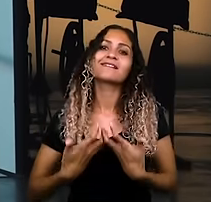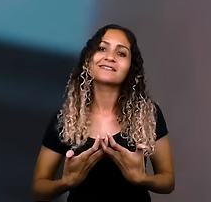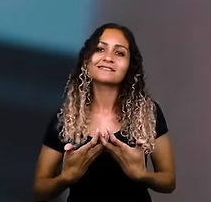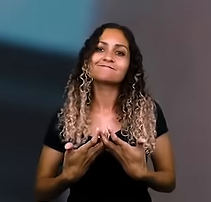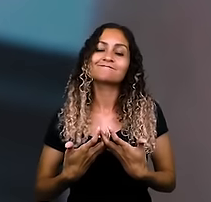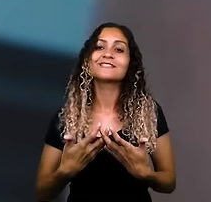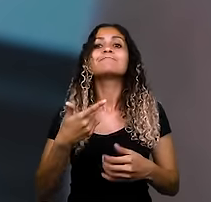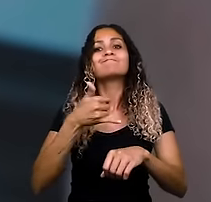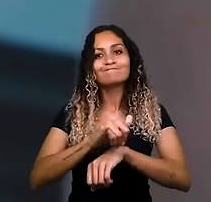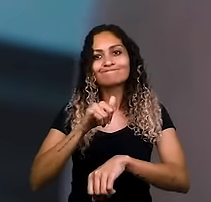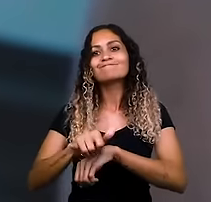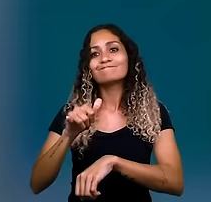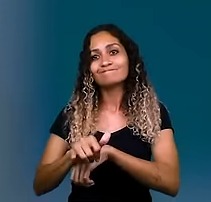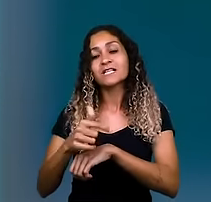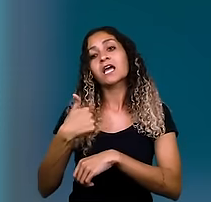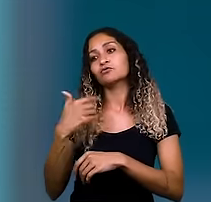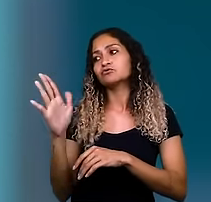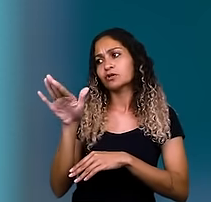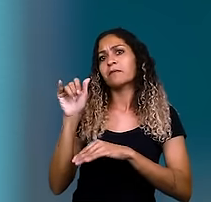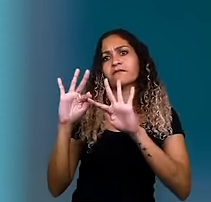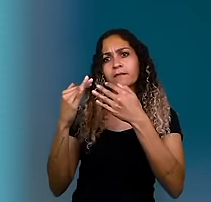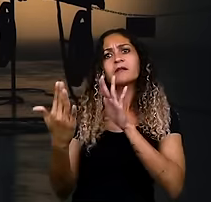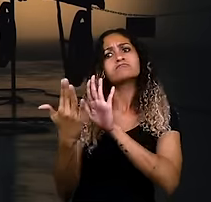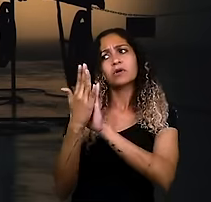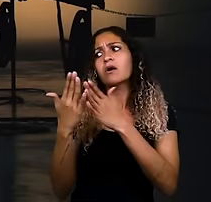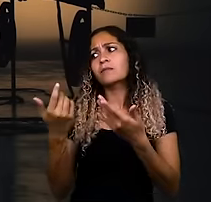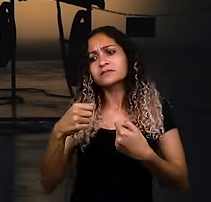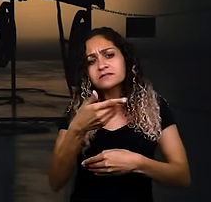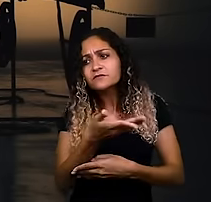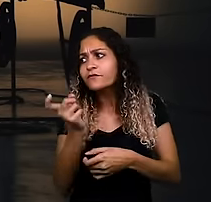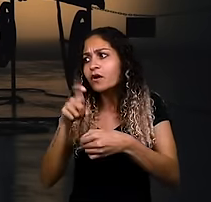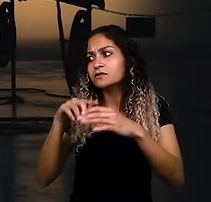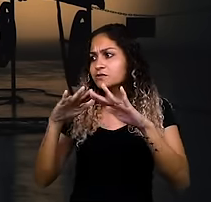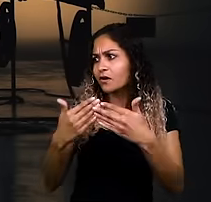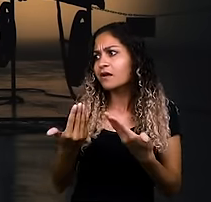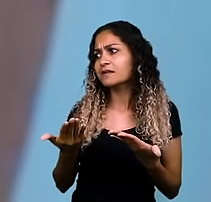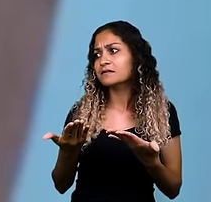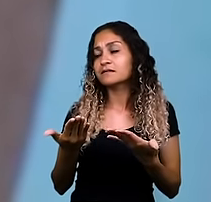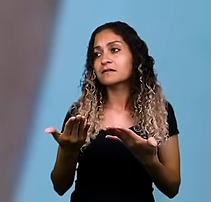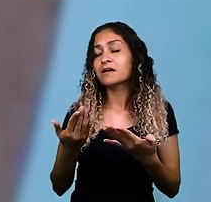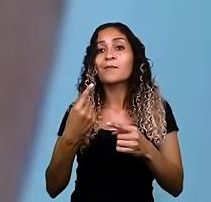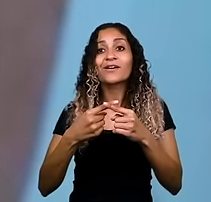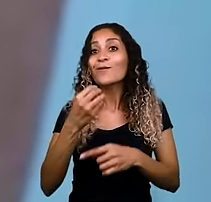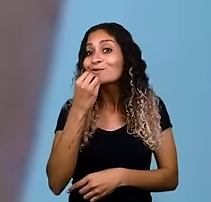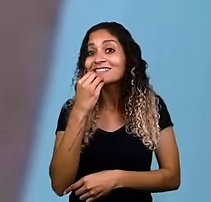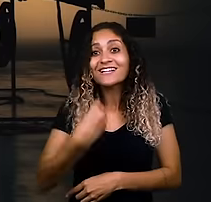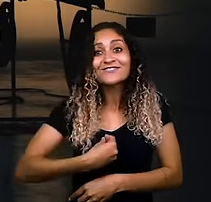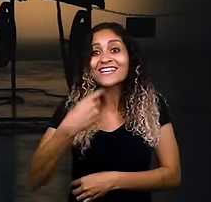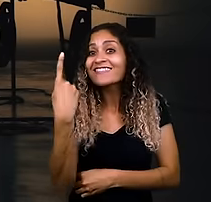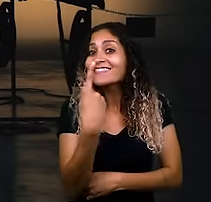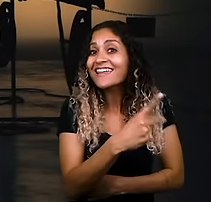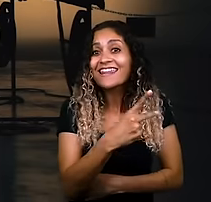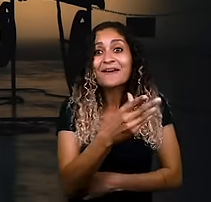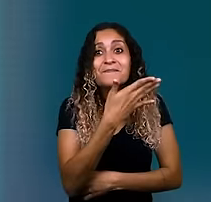cansada. Ela estava faltando. Eu conversei com a família, falei, olha, eu preciso que a Evelyn volte para a escola. Ela tá jogando fora